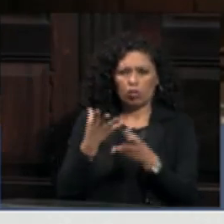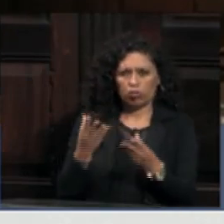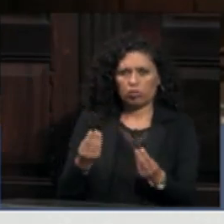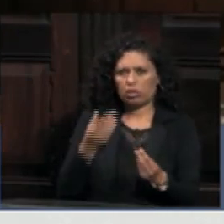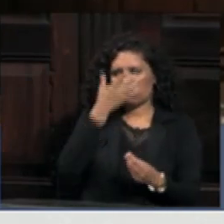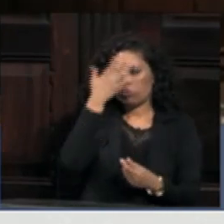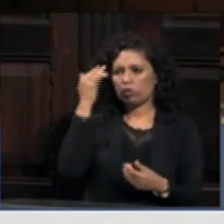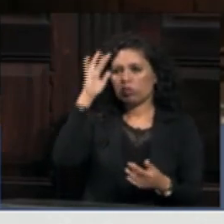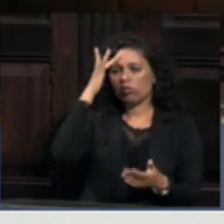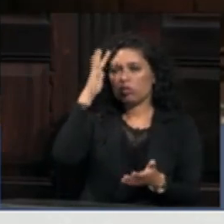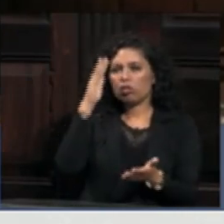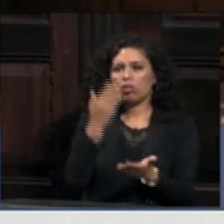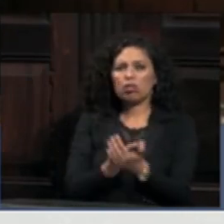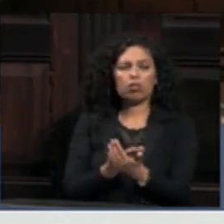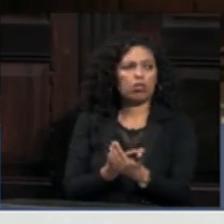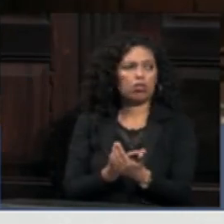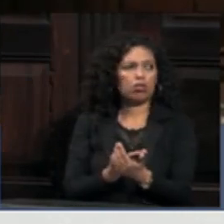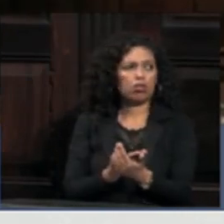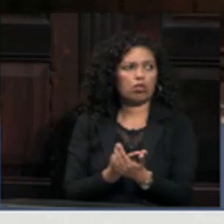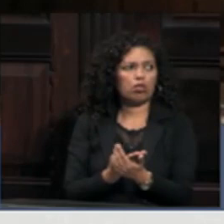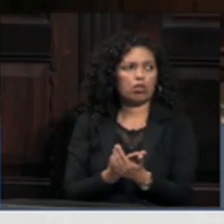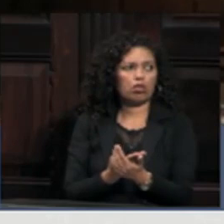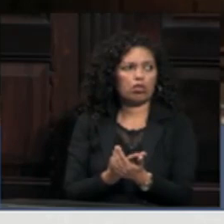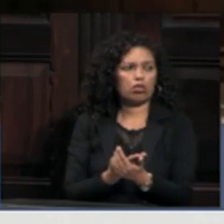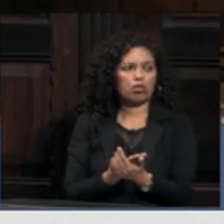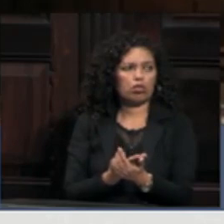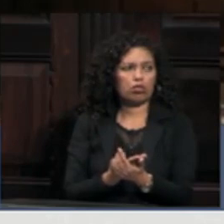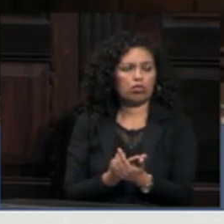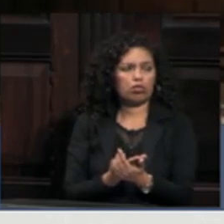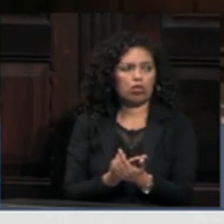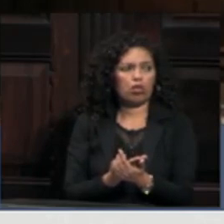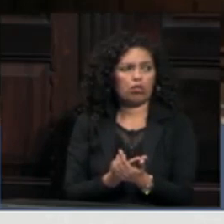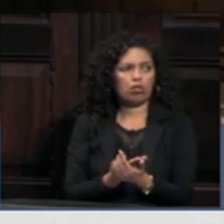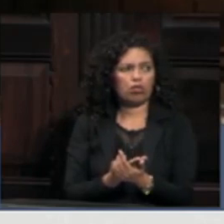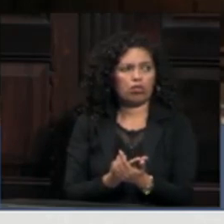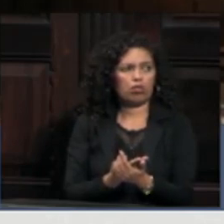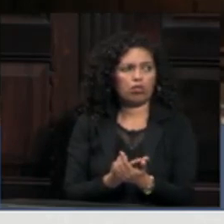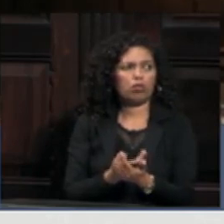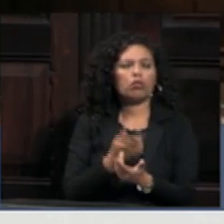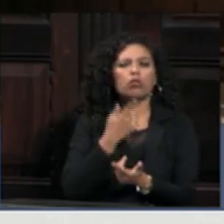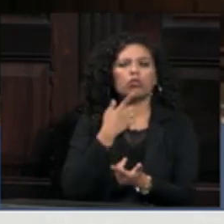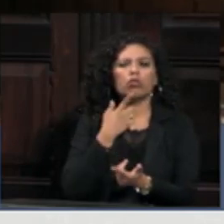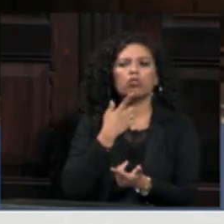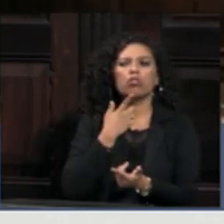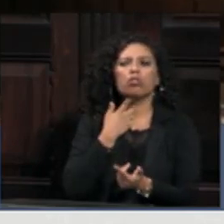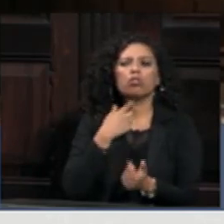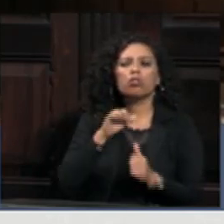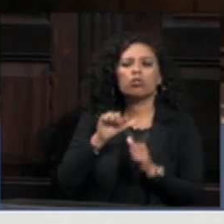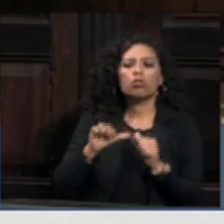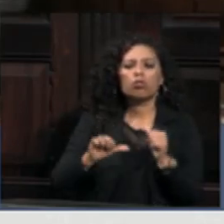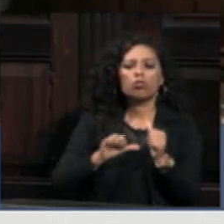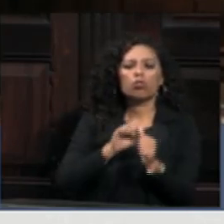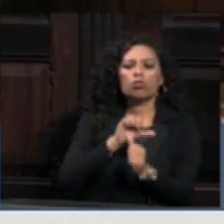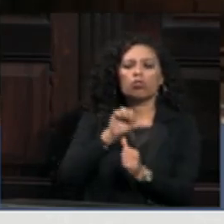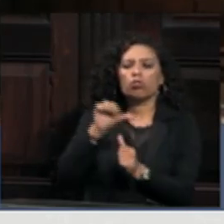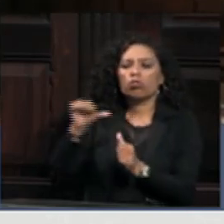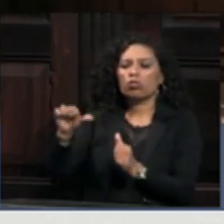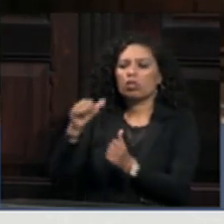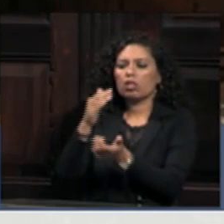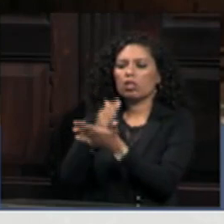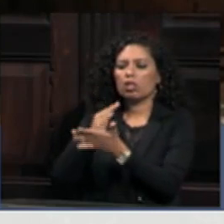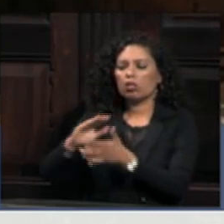acreditavam que a proposta de extinguir o Ministério do Trabalho, anunciada pouco antes,